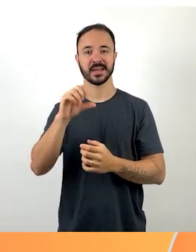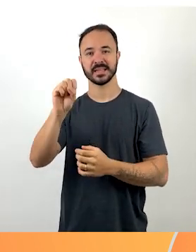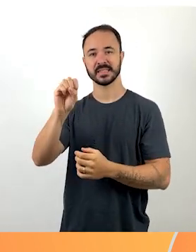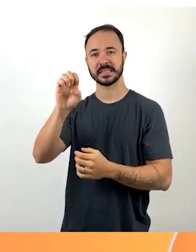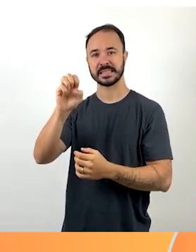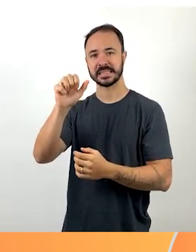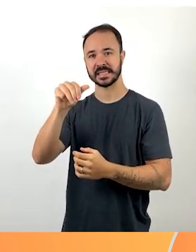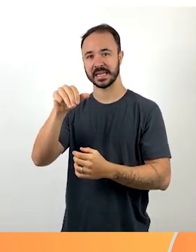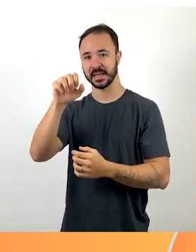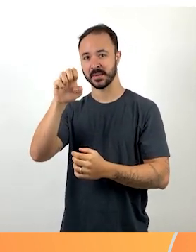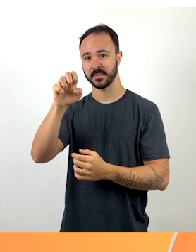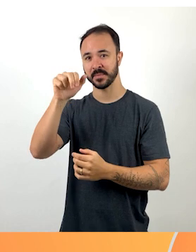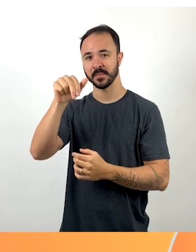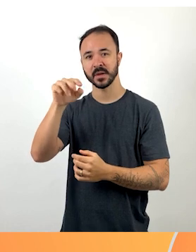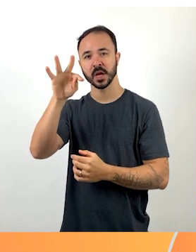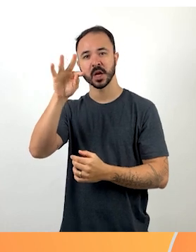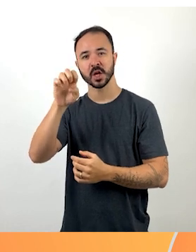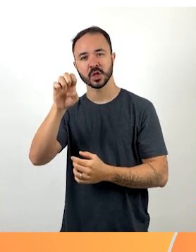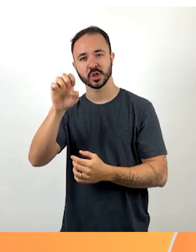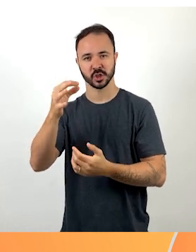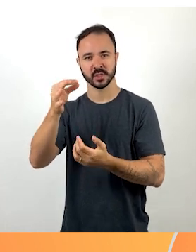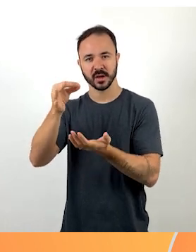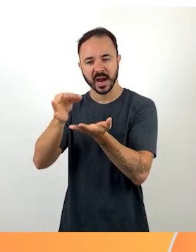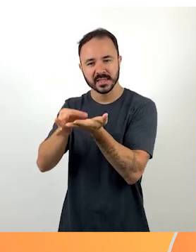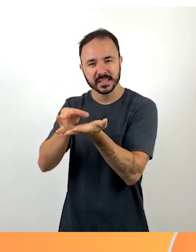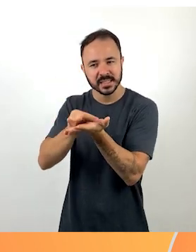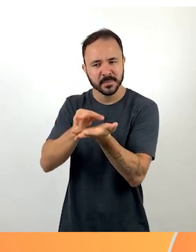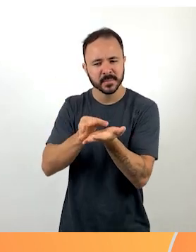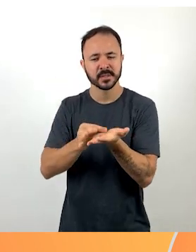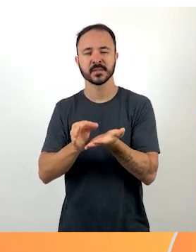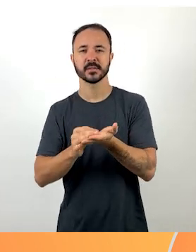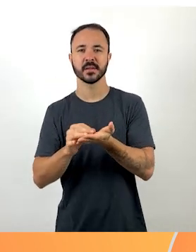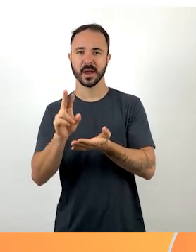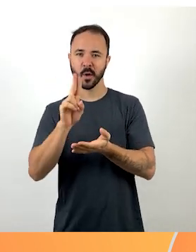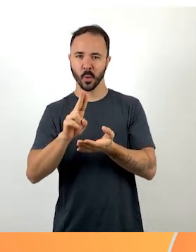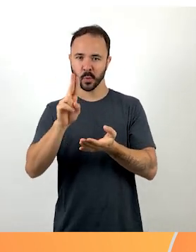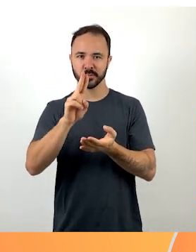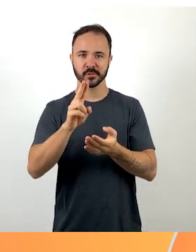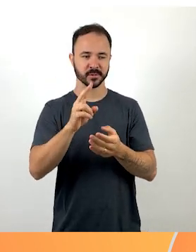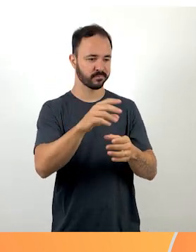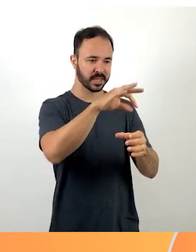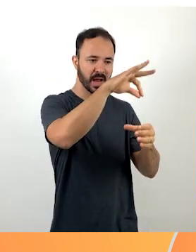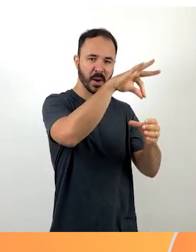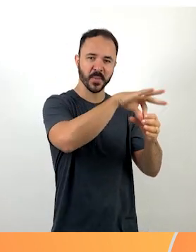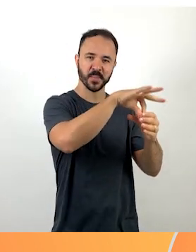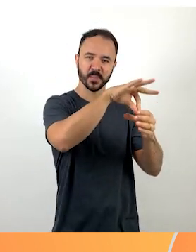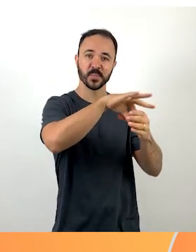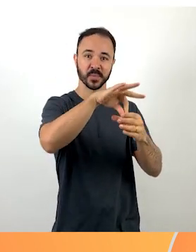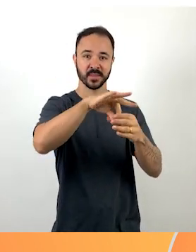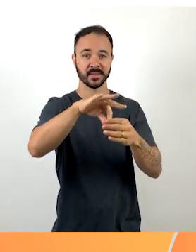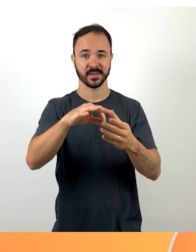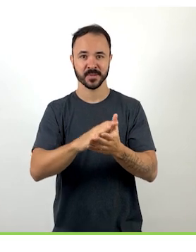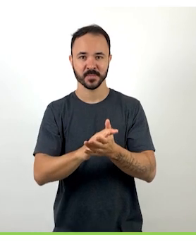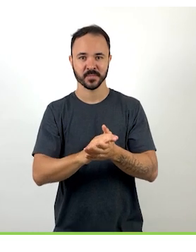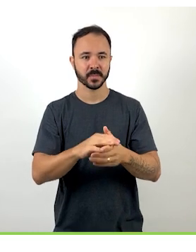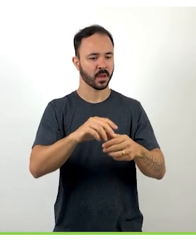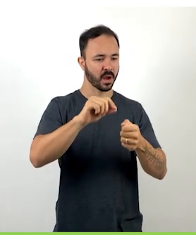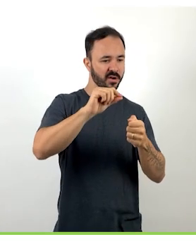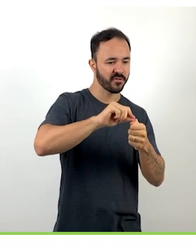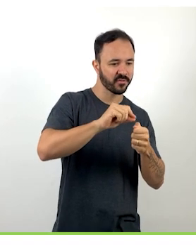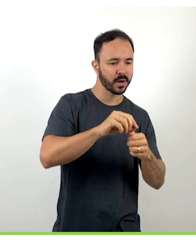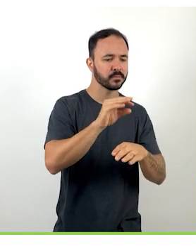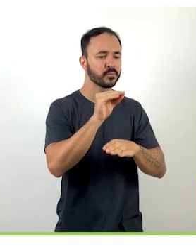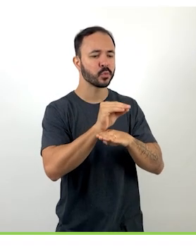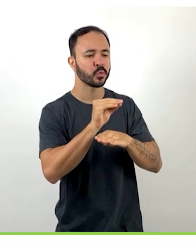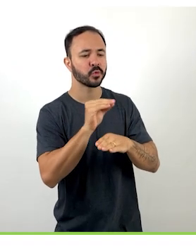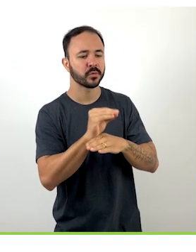forma organizada, geralmente de 2 a 3 unidades por célula. Nós produzimos essas mudas e após